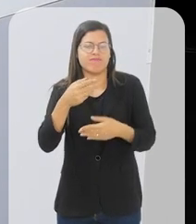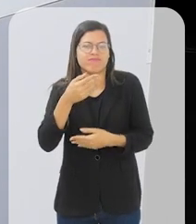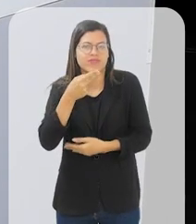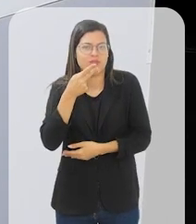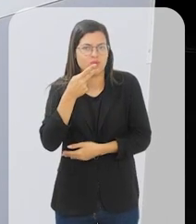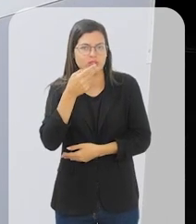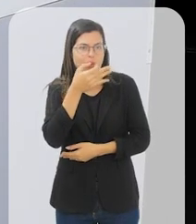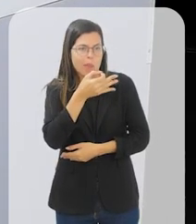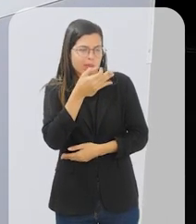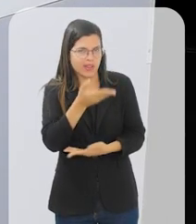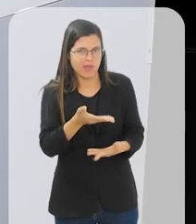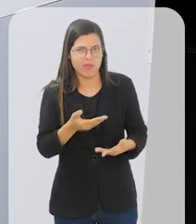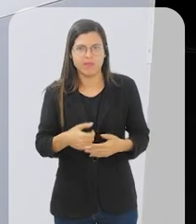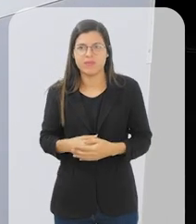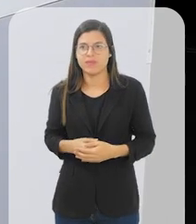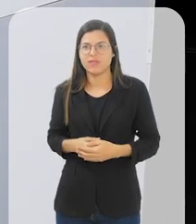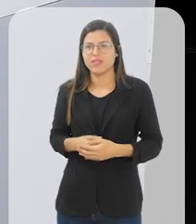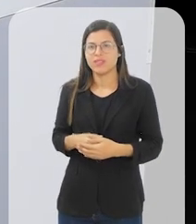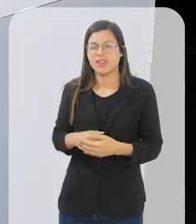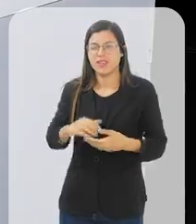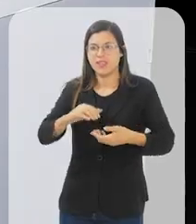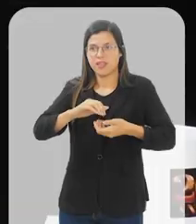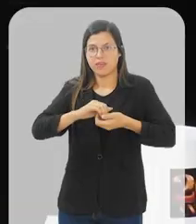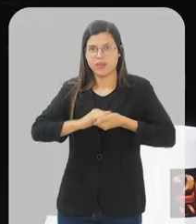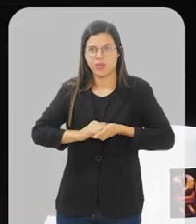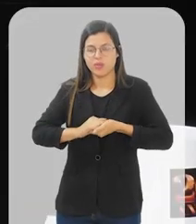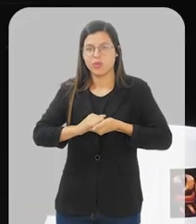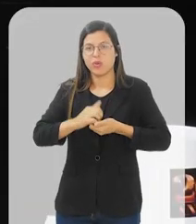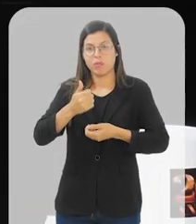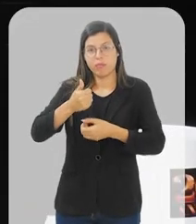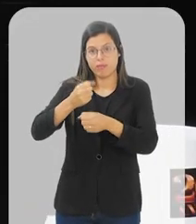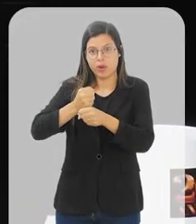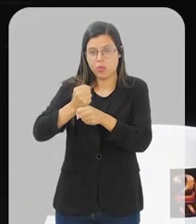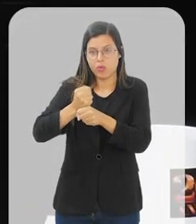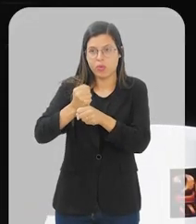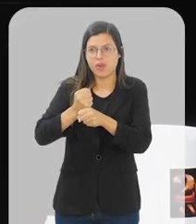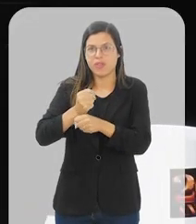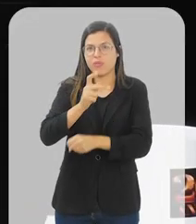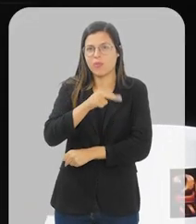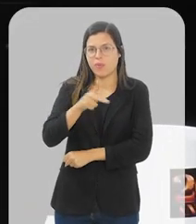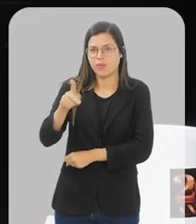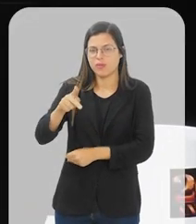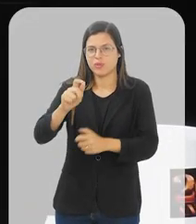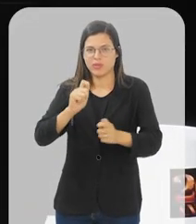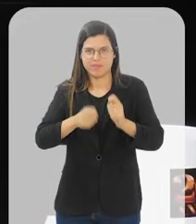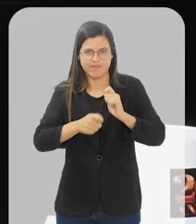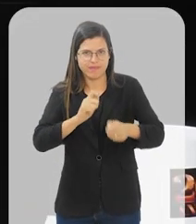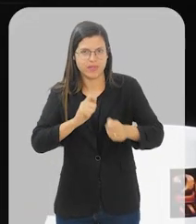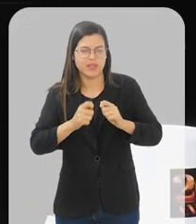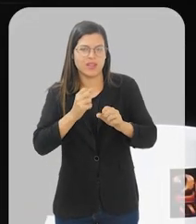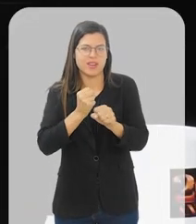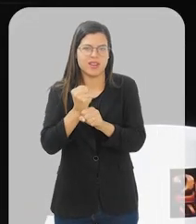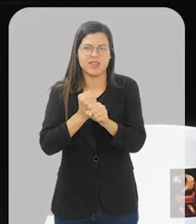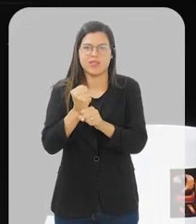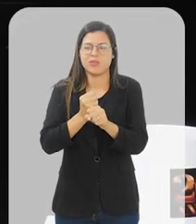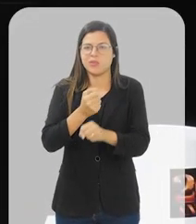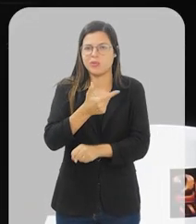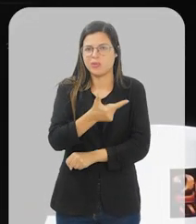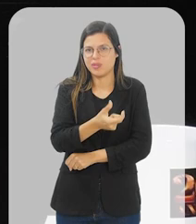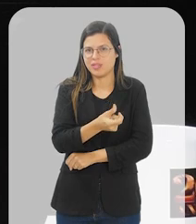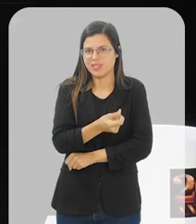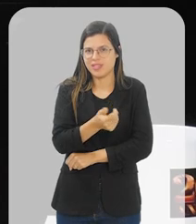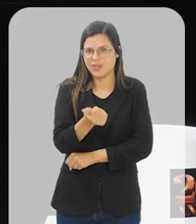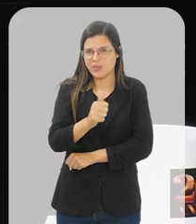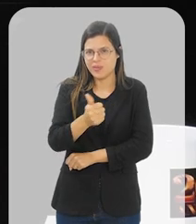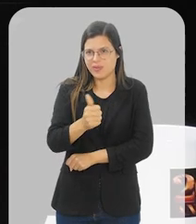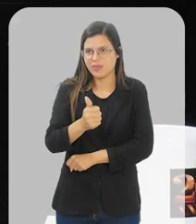oportunidade? Olha, foi na Viradouro. O primeiro ano como mestre de bateria foi em 2011.